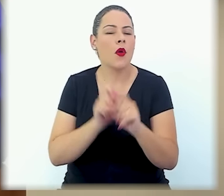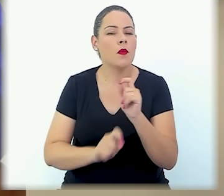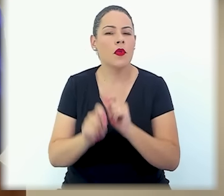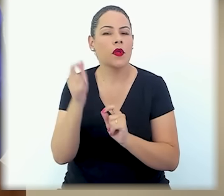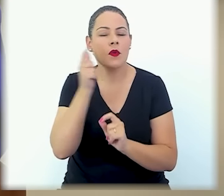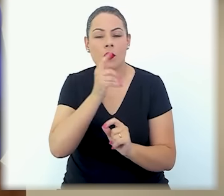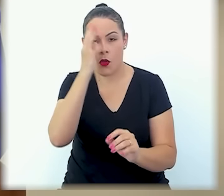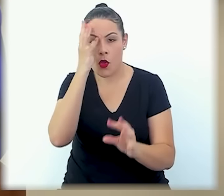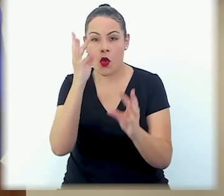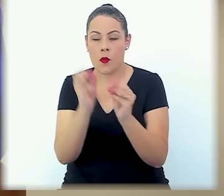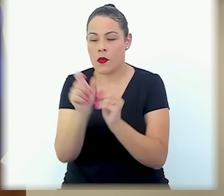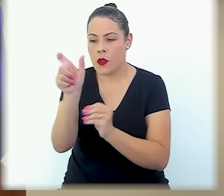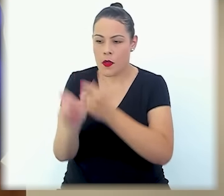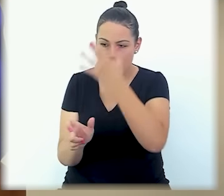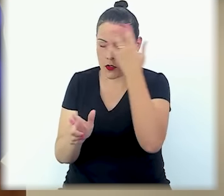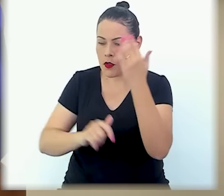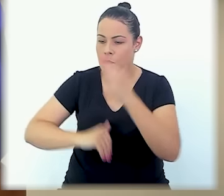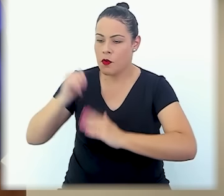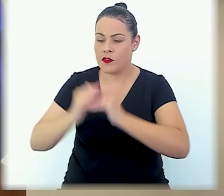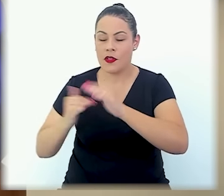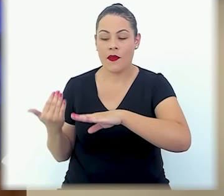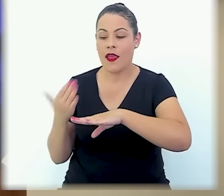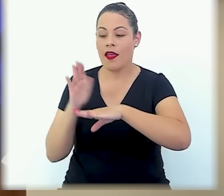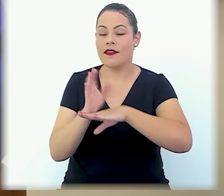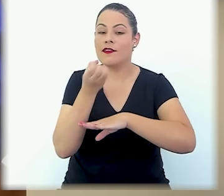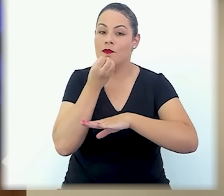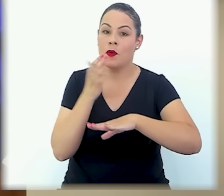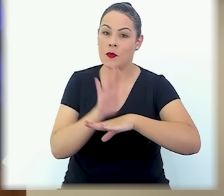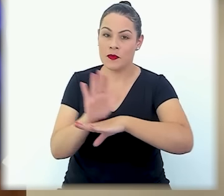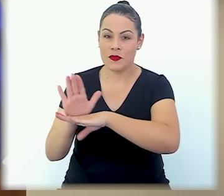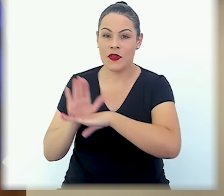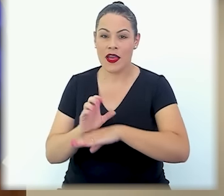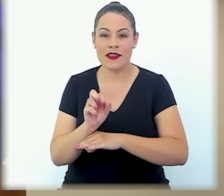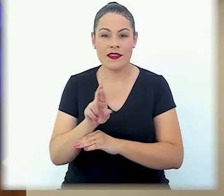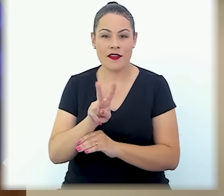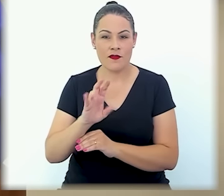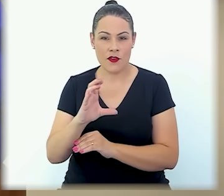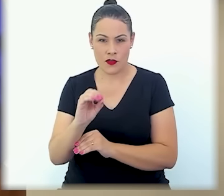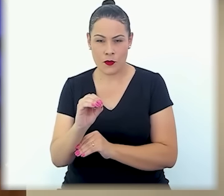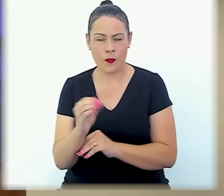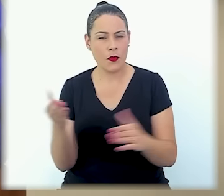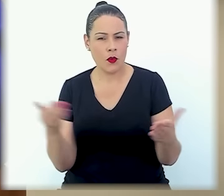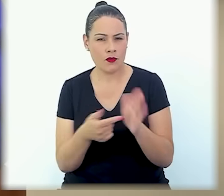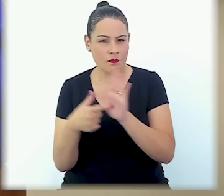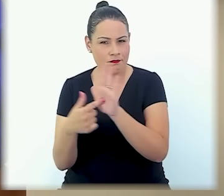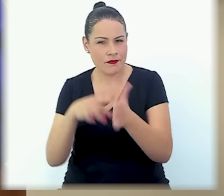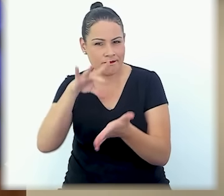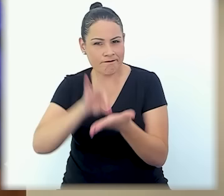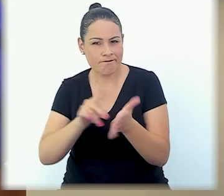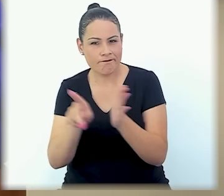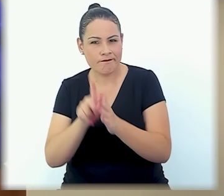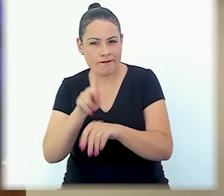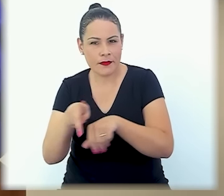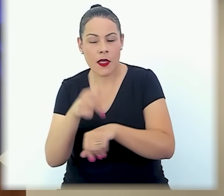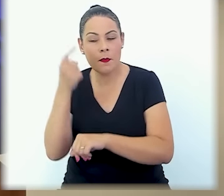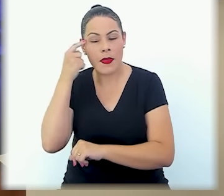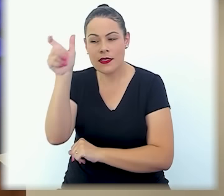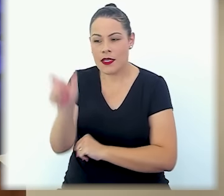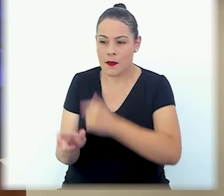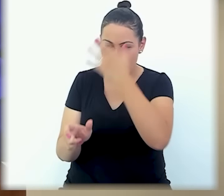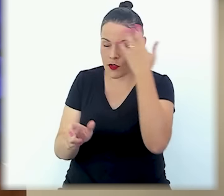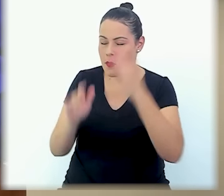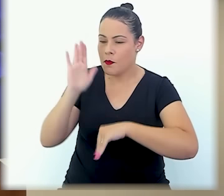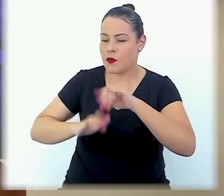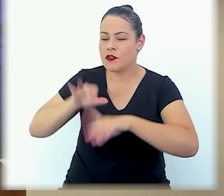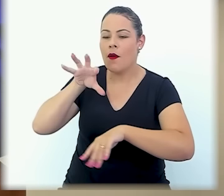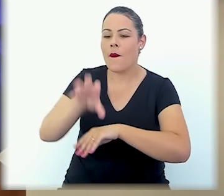de entendimento do trabalho do catador como prestador de serviço, né? A gente tem hoje uma realidade no país, quando fala do catador